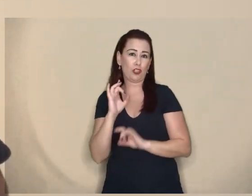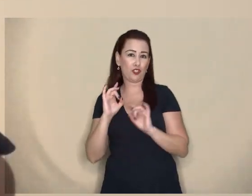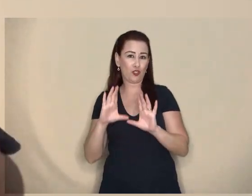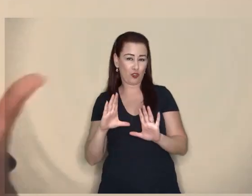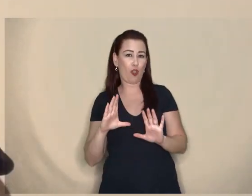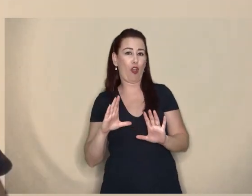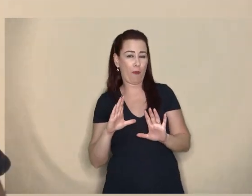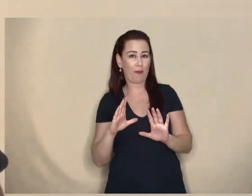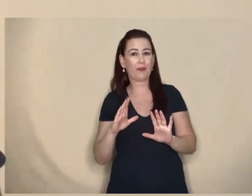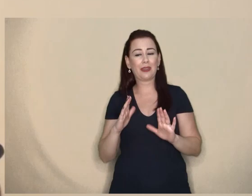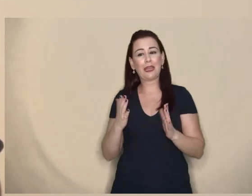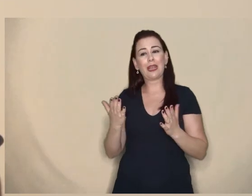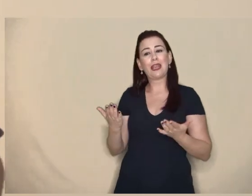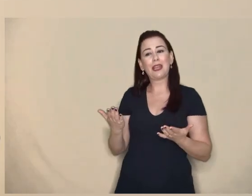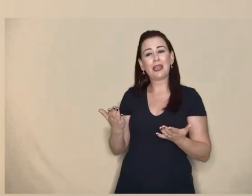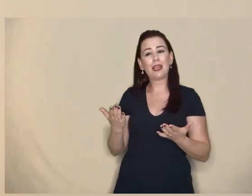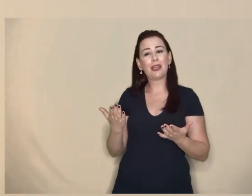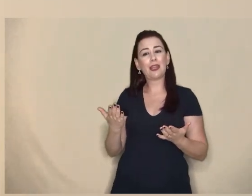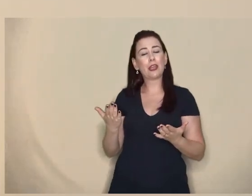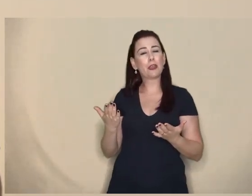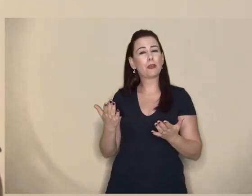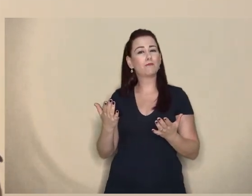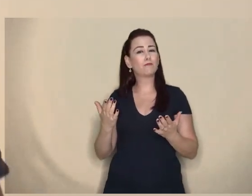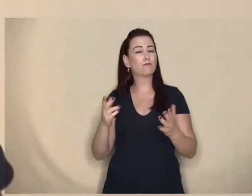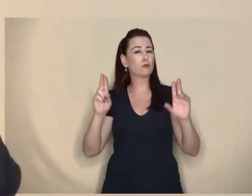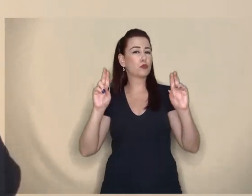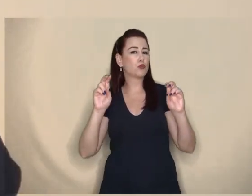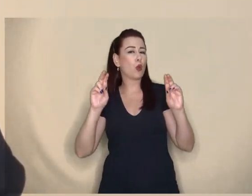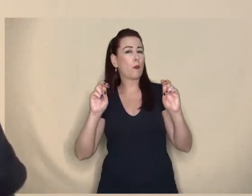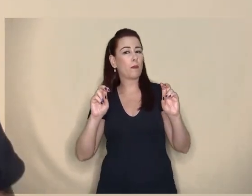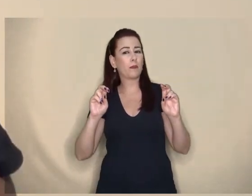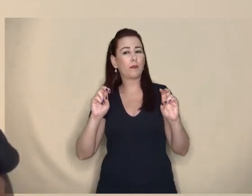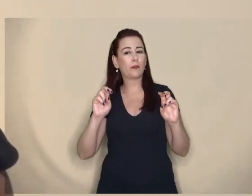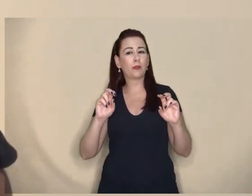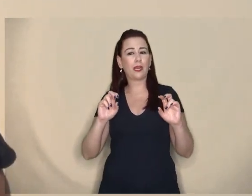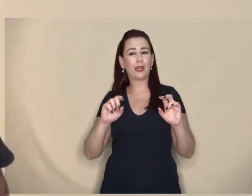modelo, ter espaço para fotografar. Quando me chamam para fotografar